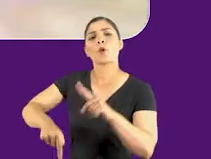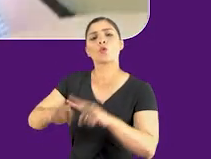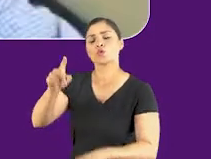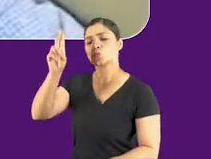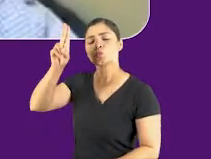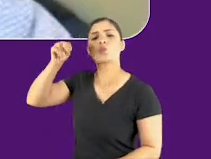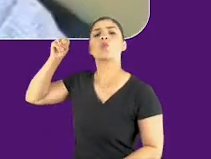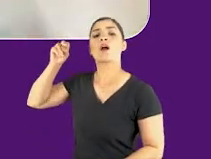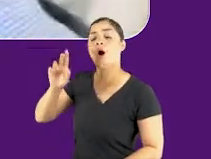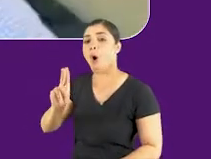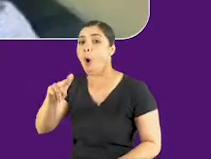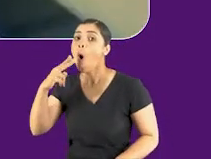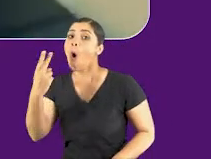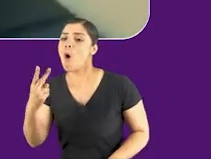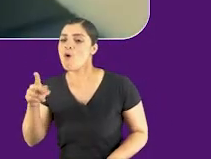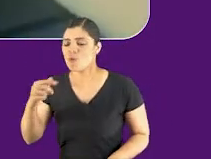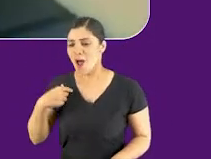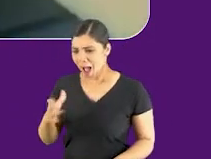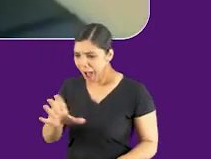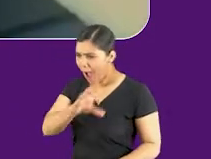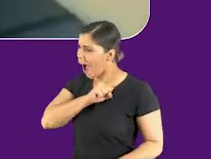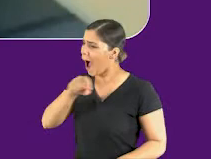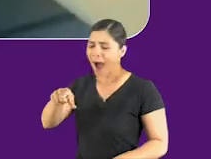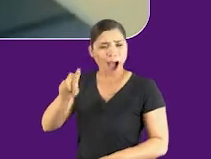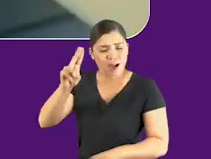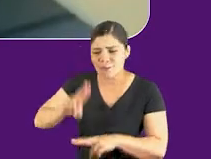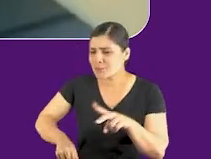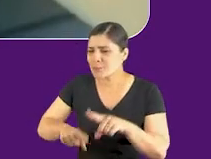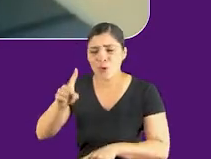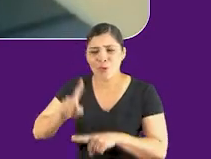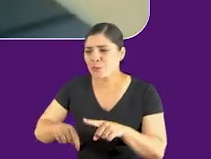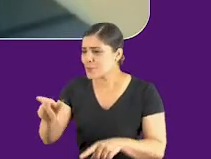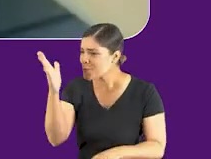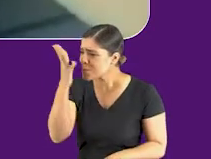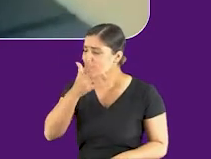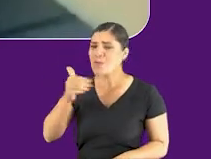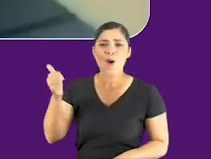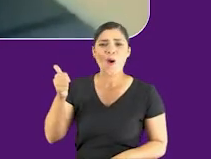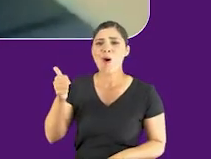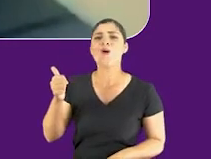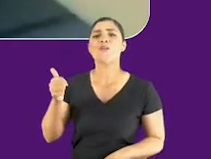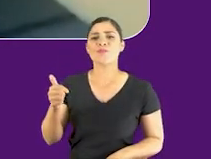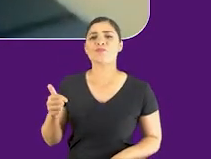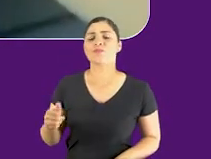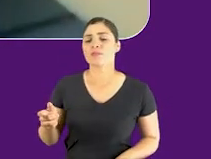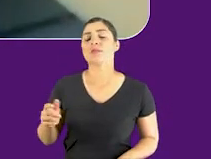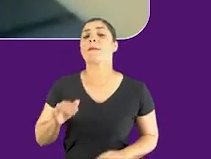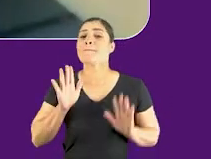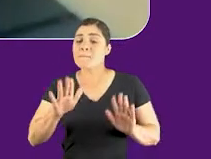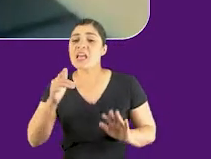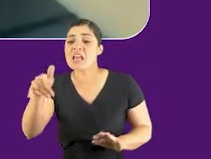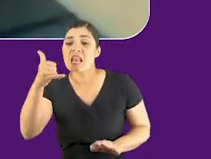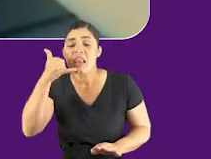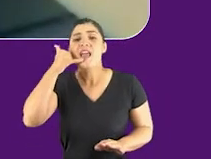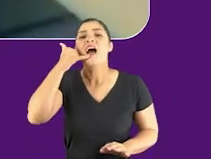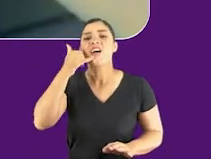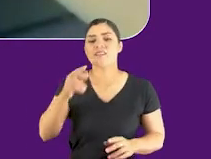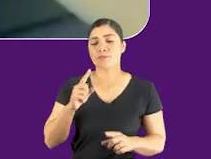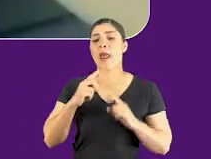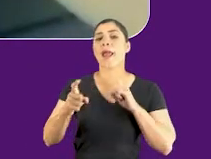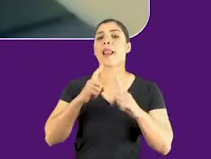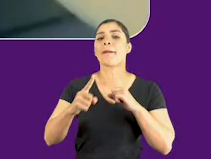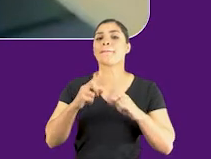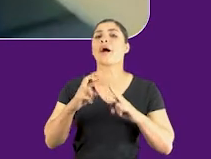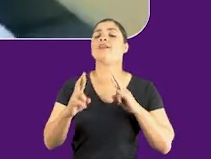satisfeito e Encantado pelo serviço mesmo que você tenha ligado para reclamar então são coisas que nós